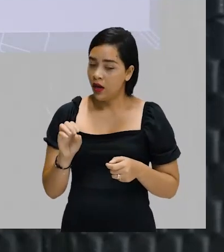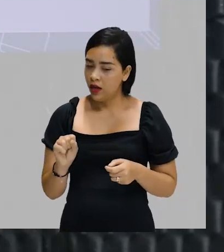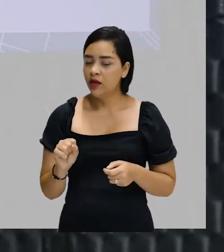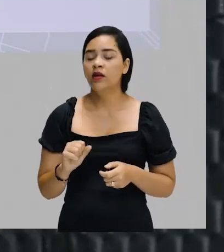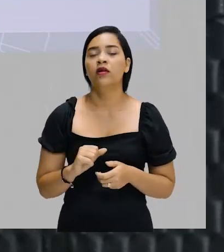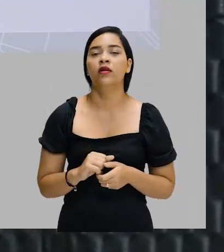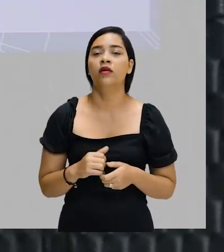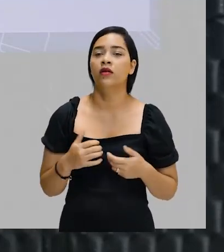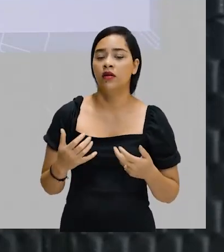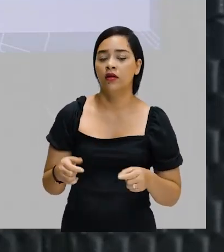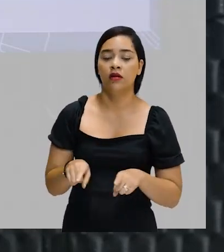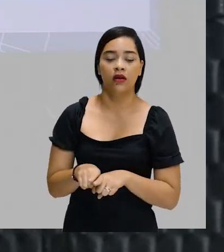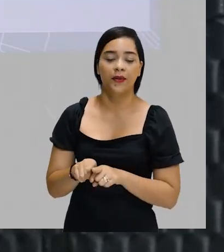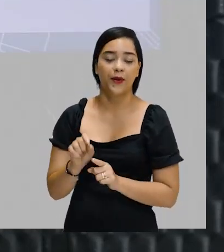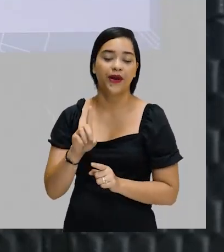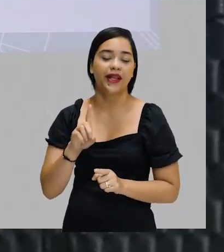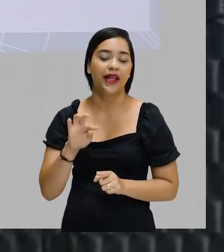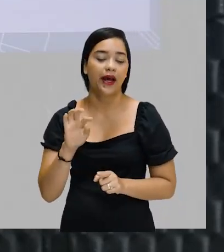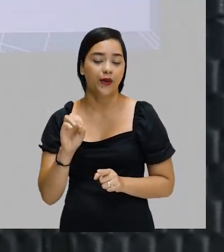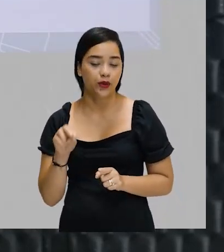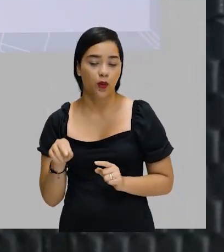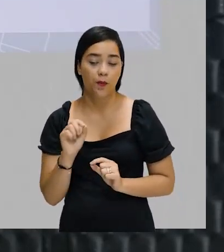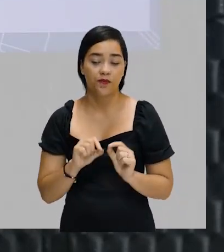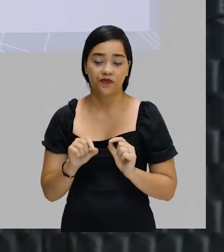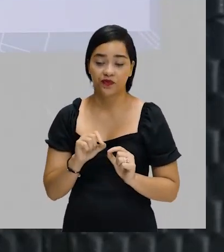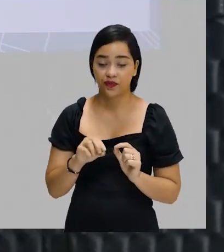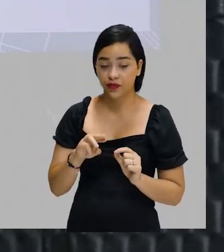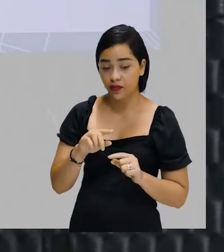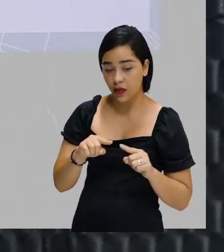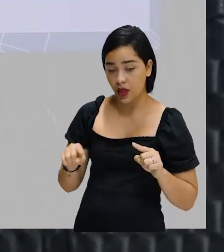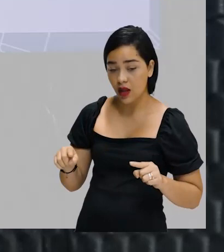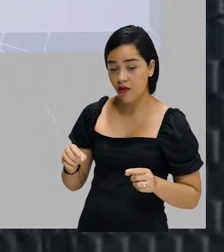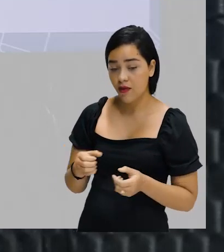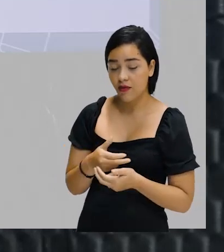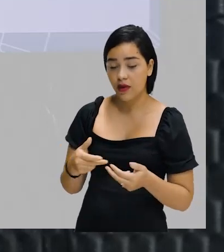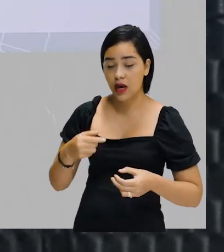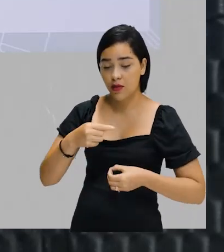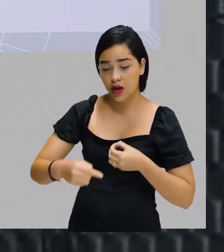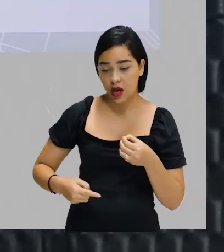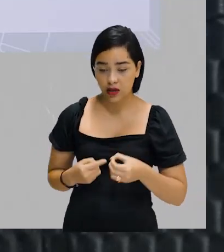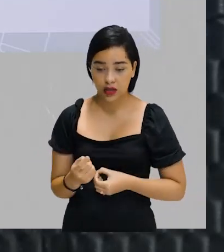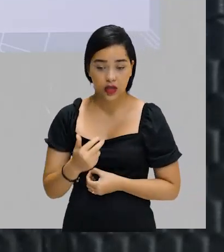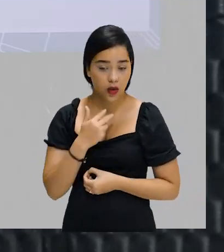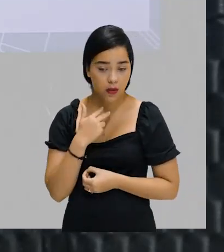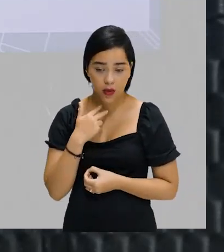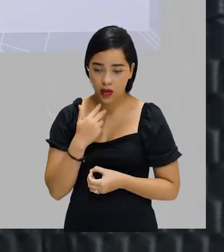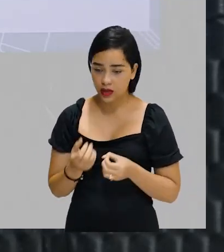dos produtos. Dalton, por sua vez, propôs que a matéria é